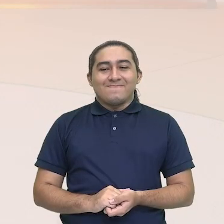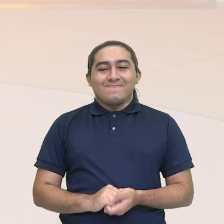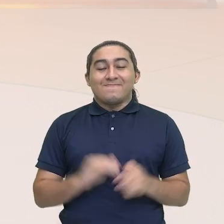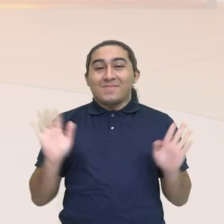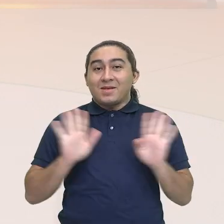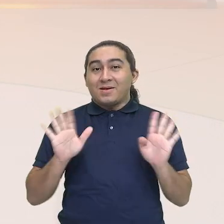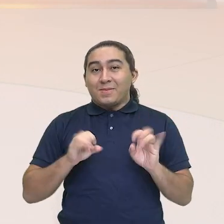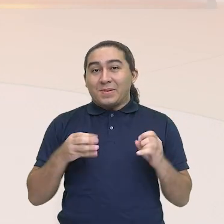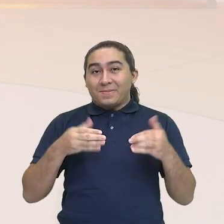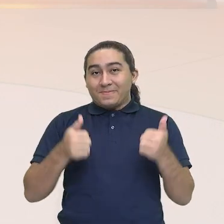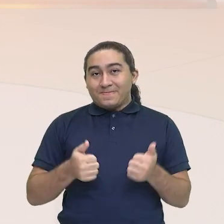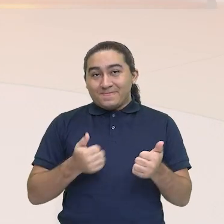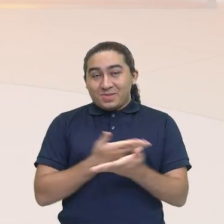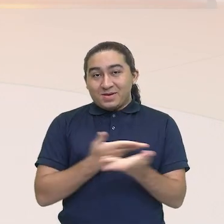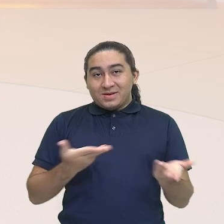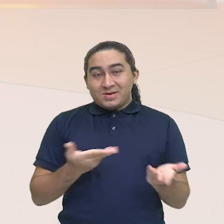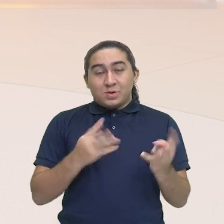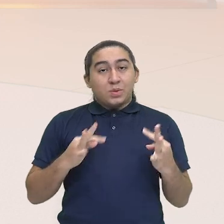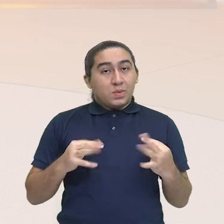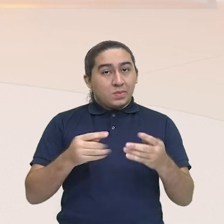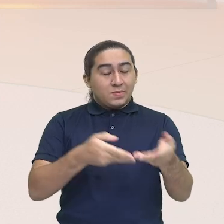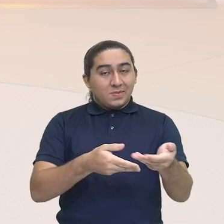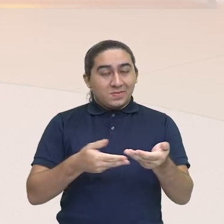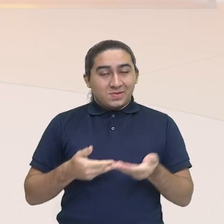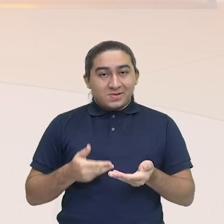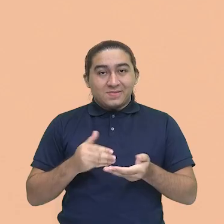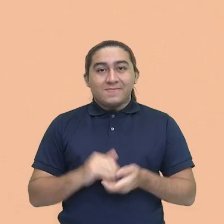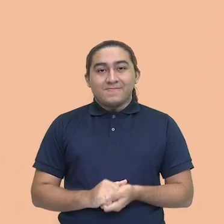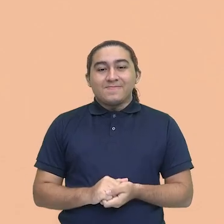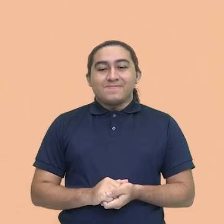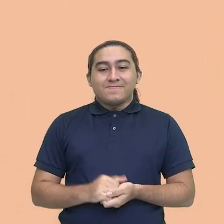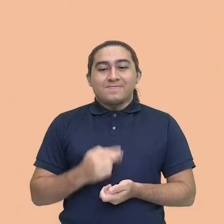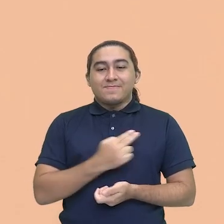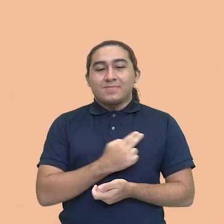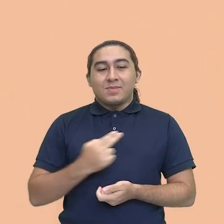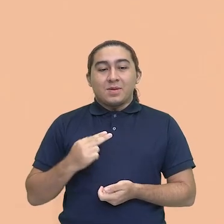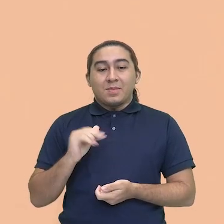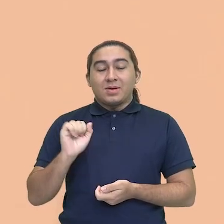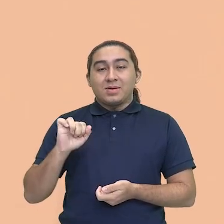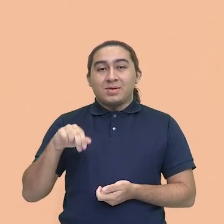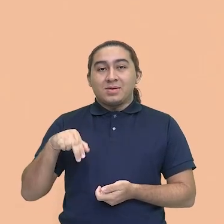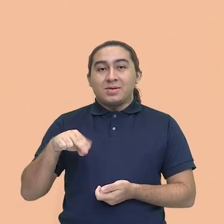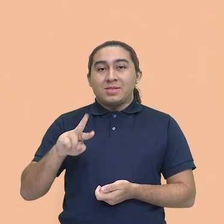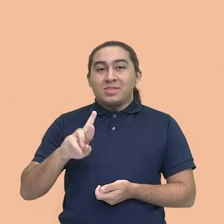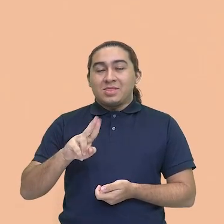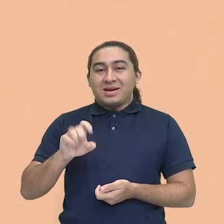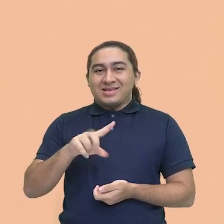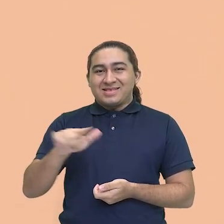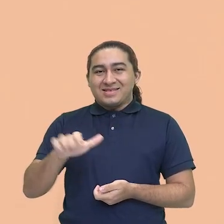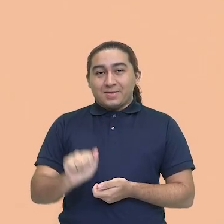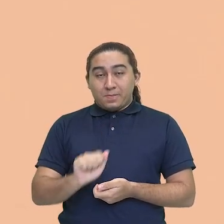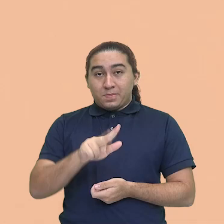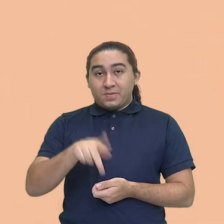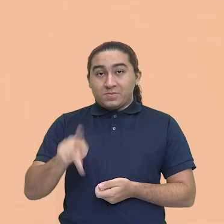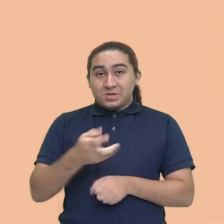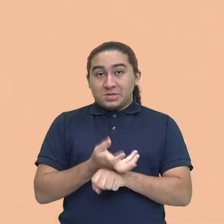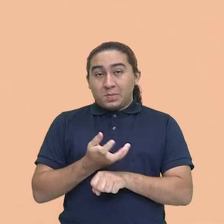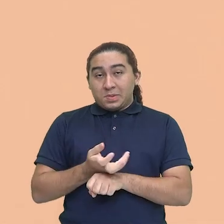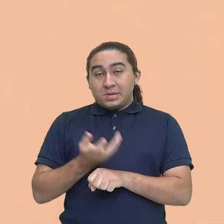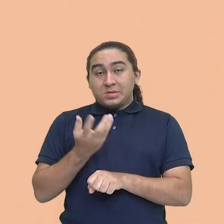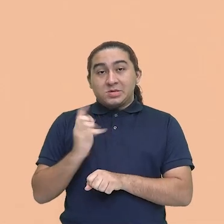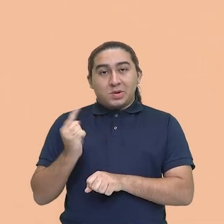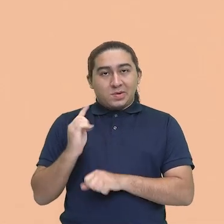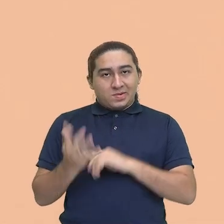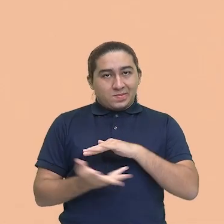Olá, tudo bem com vocês? Sejam todos bem-vindos. Sou a professora Andresa Xavier, professora do componente de